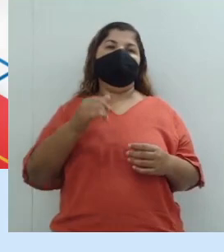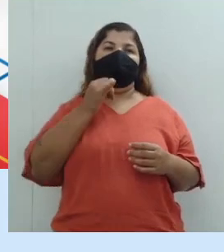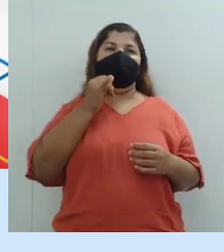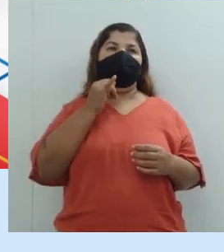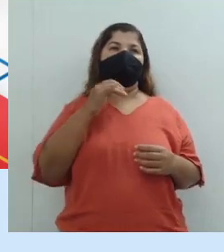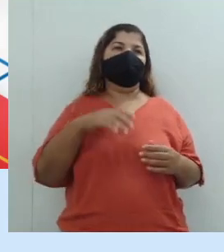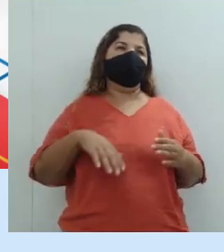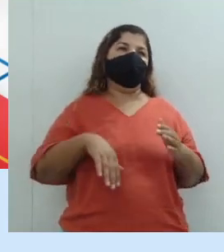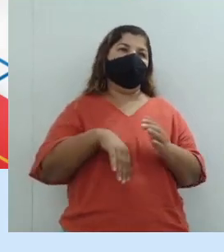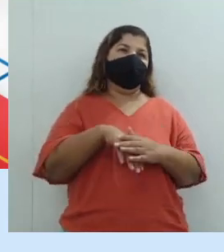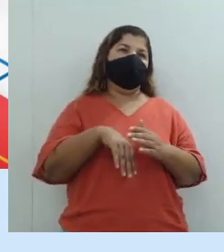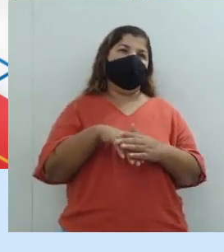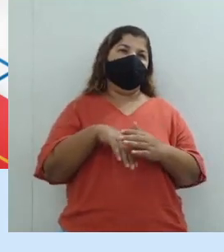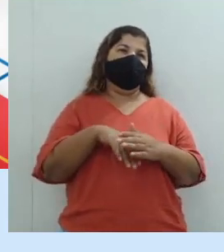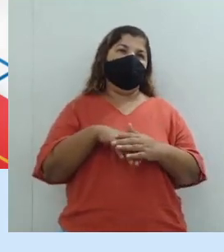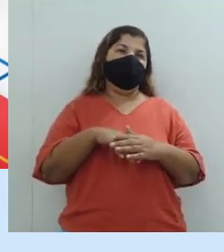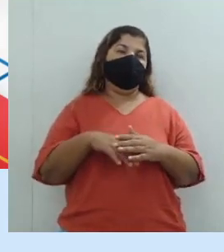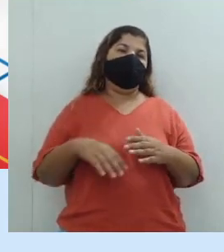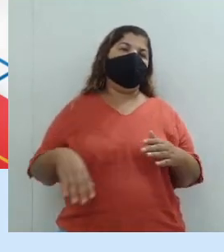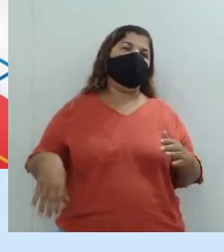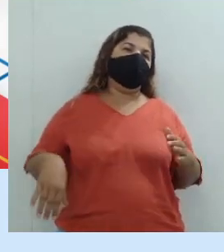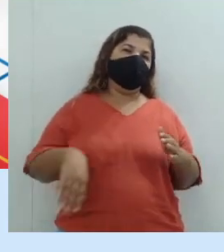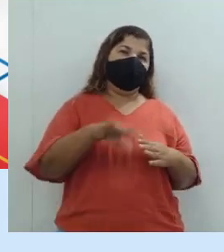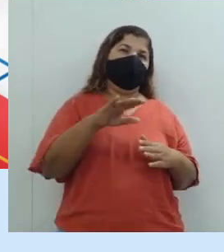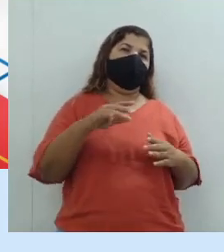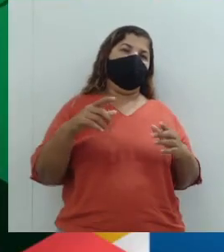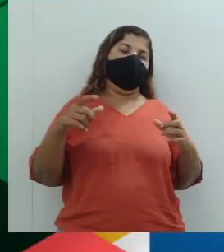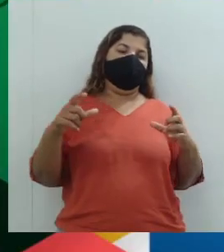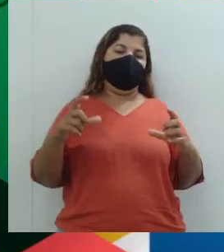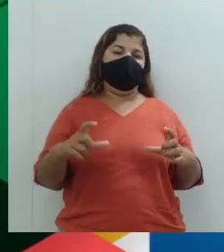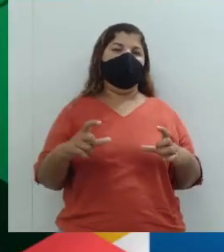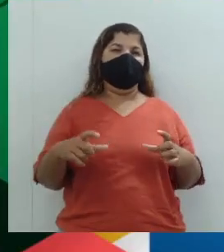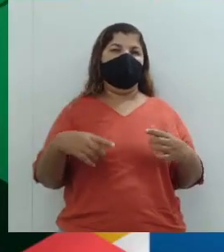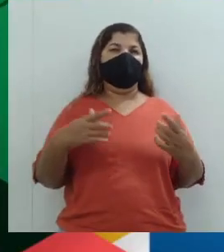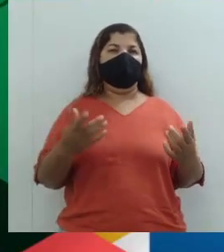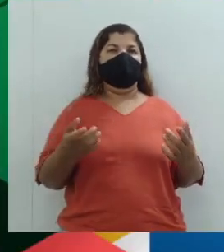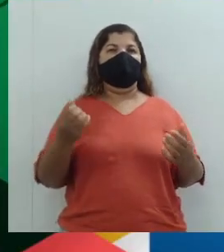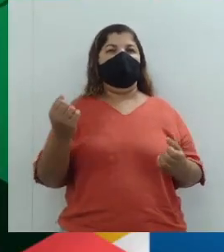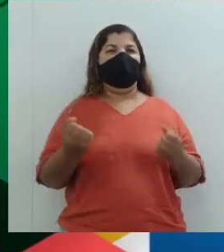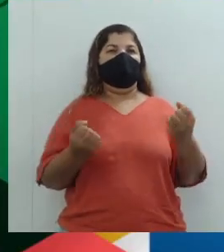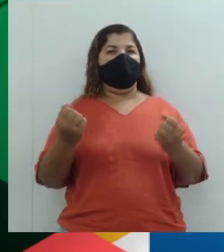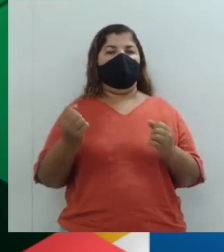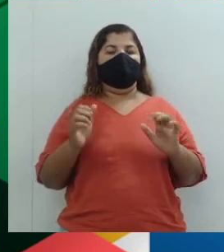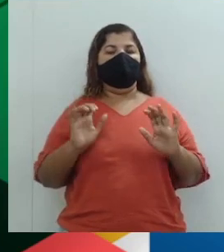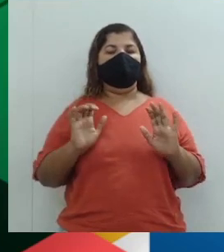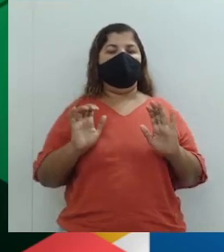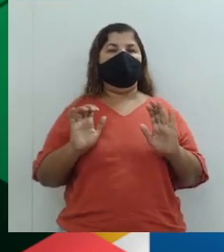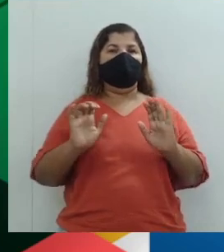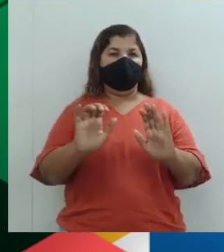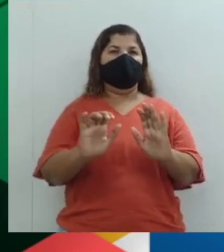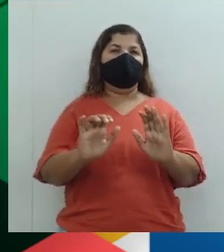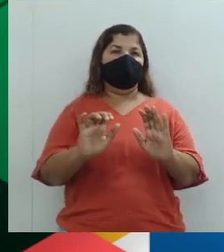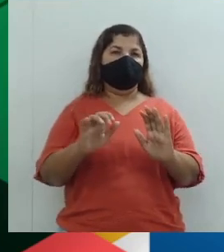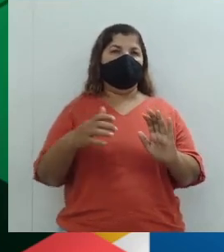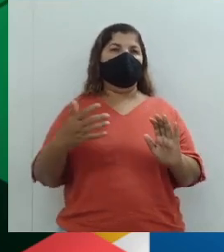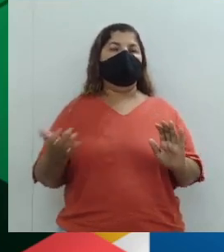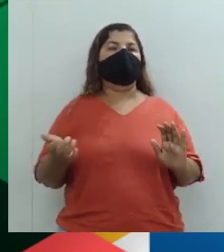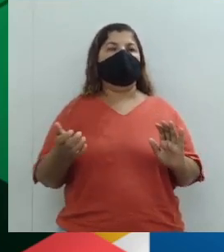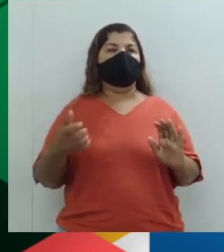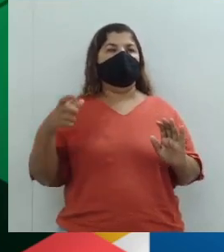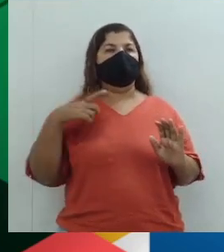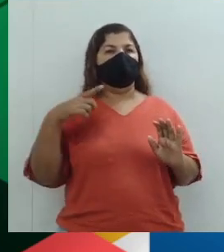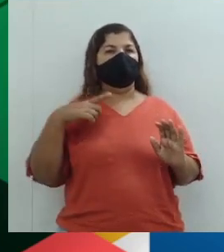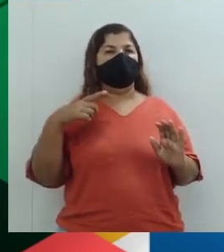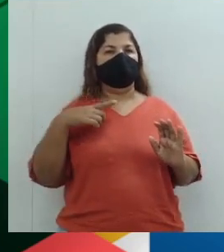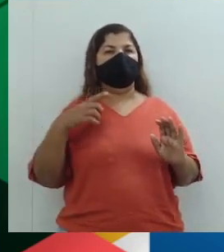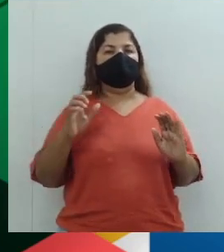jogador aí, ó, chutando a bola, um rapaz empurrando um carro. Então vamos lá, ao empurrarmos um carro, colocando em movimento, aplicamos